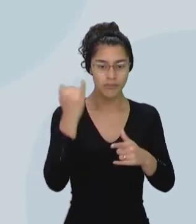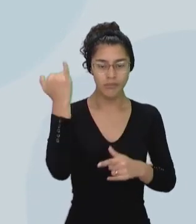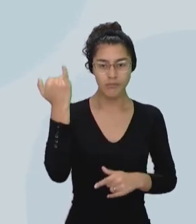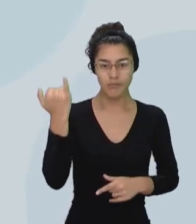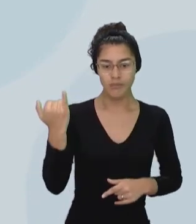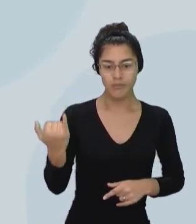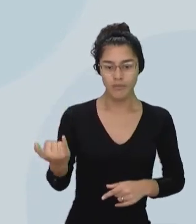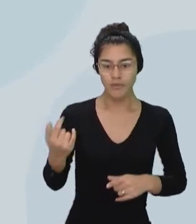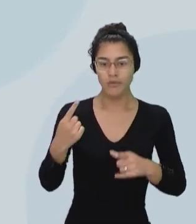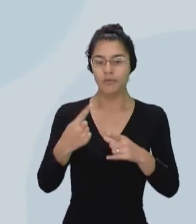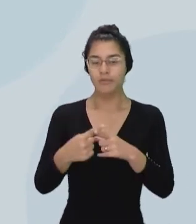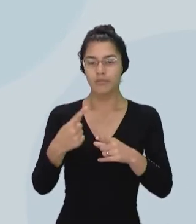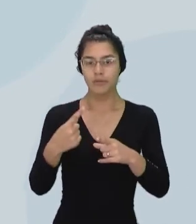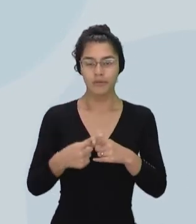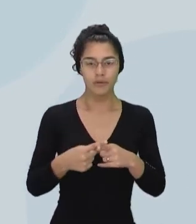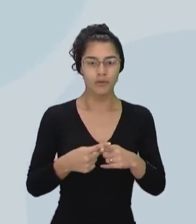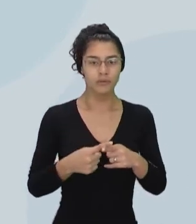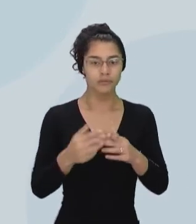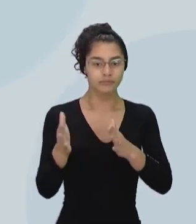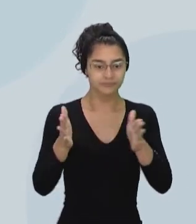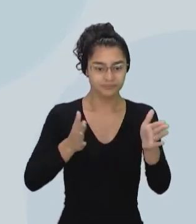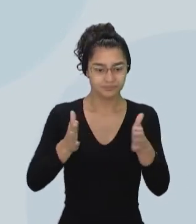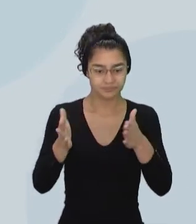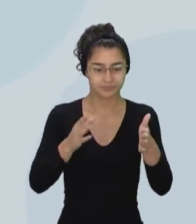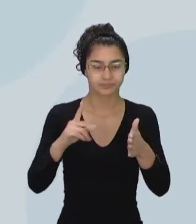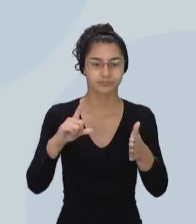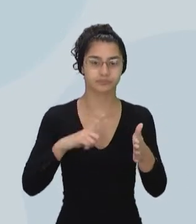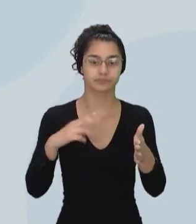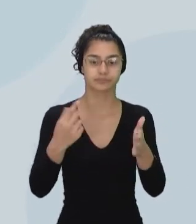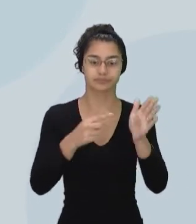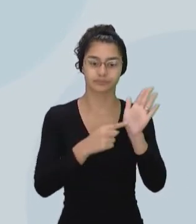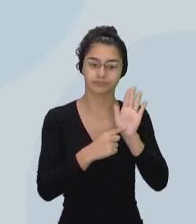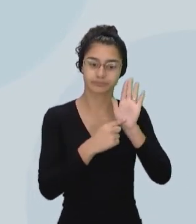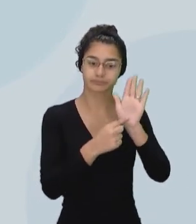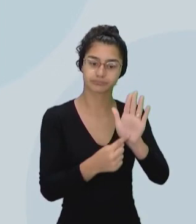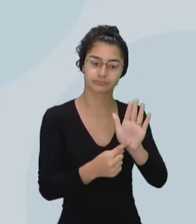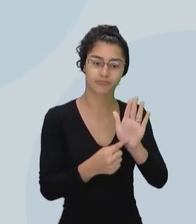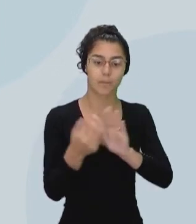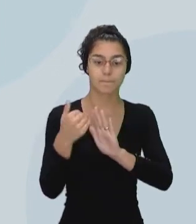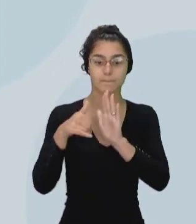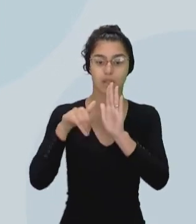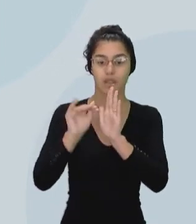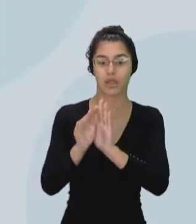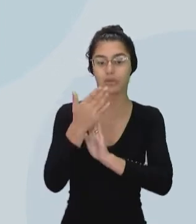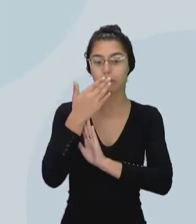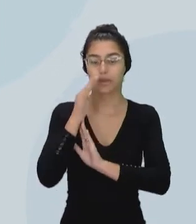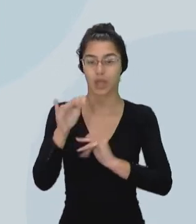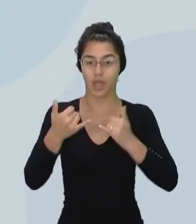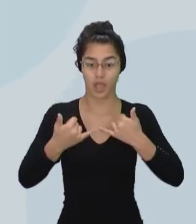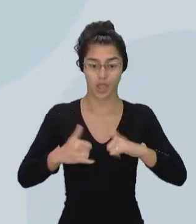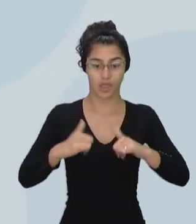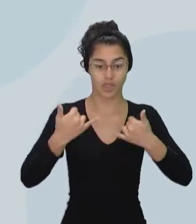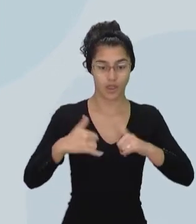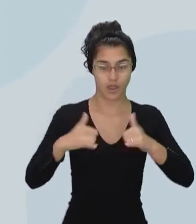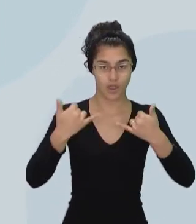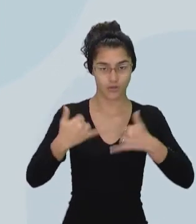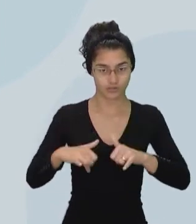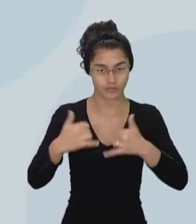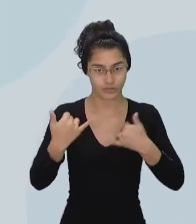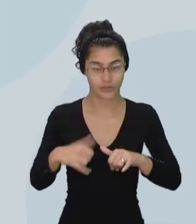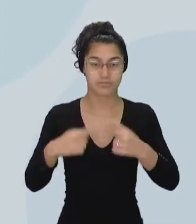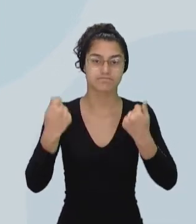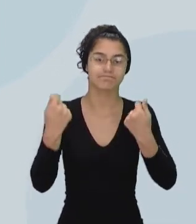desnutrição, justamente porque é nessa fase onde ela apresenta as maiores demandas de energia